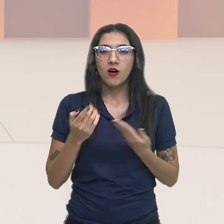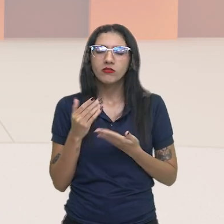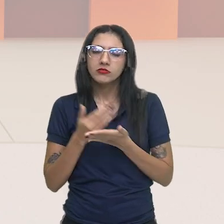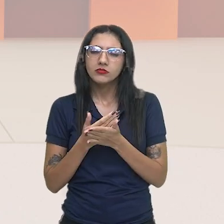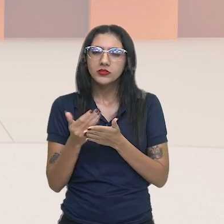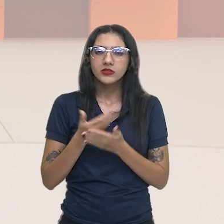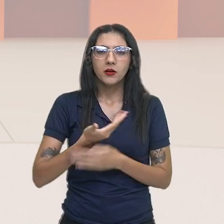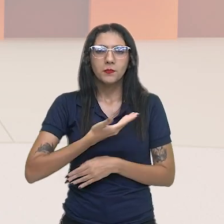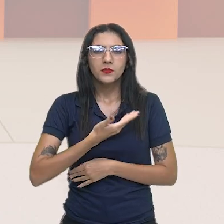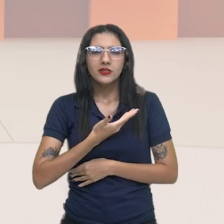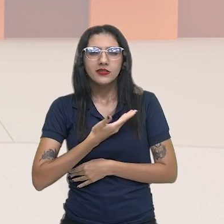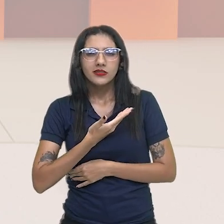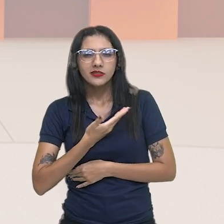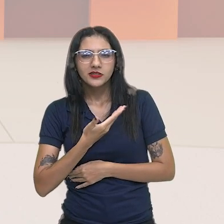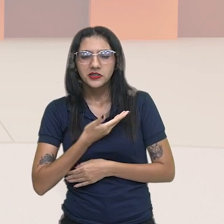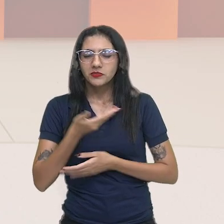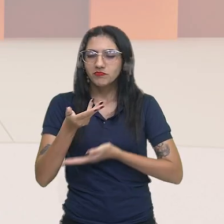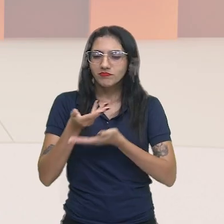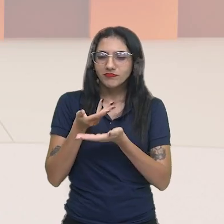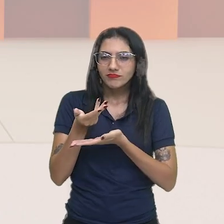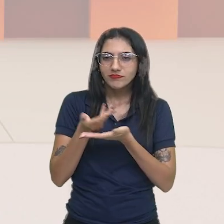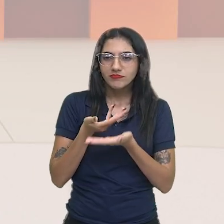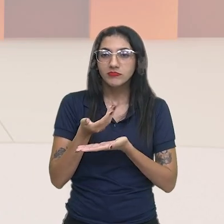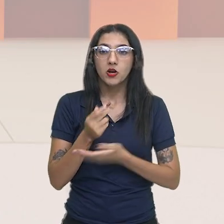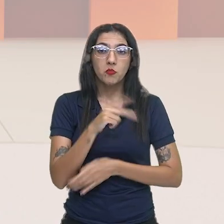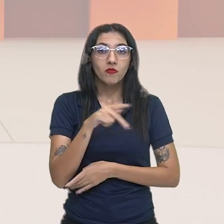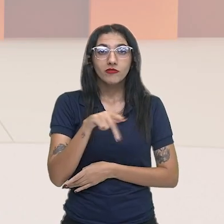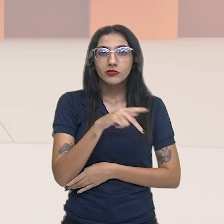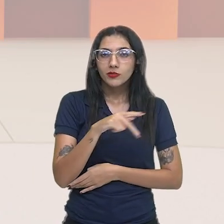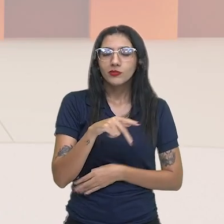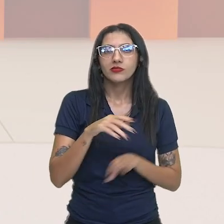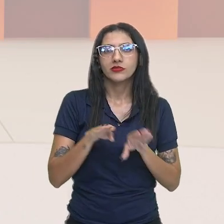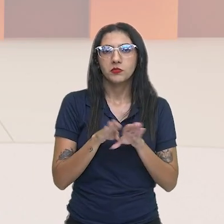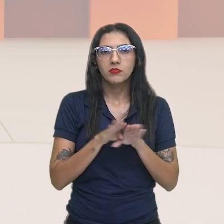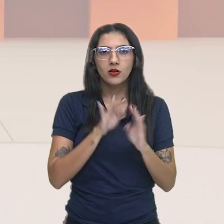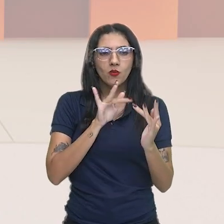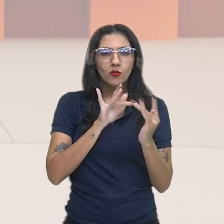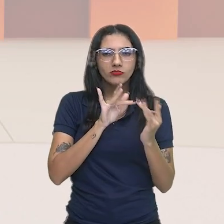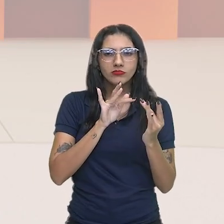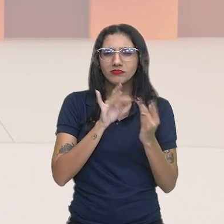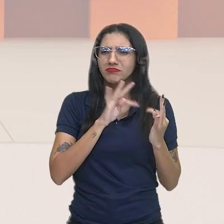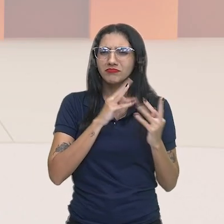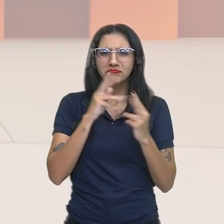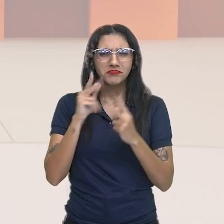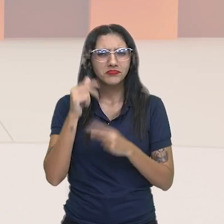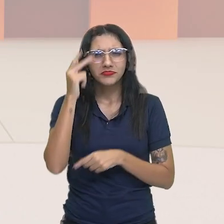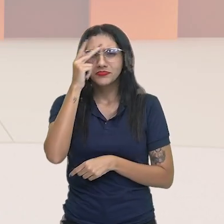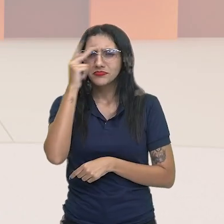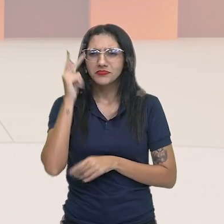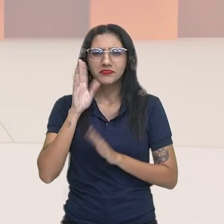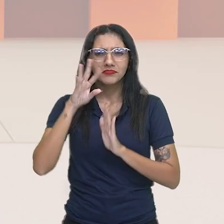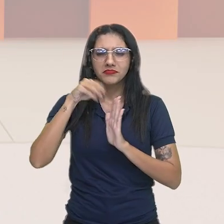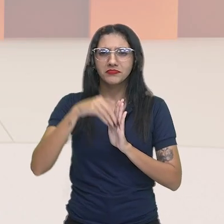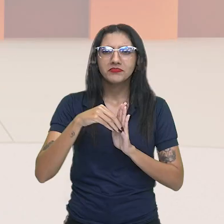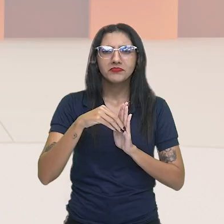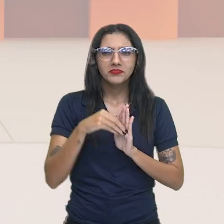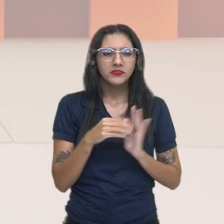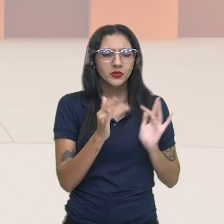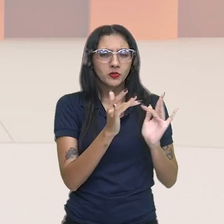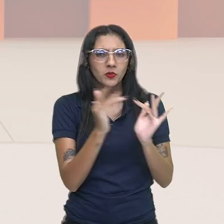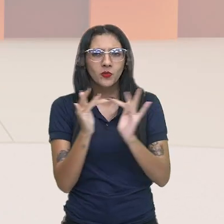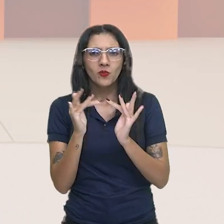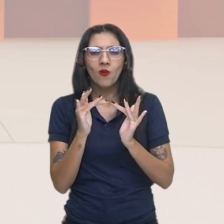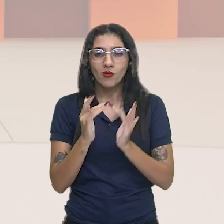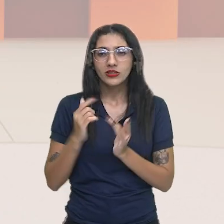amizade com os colegas de turma, com os professores, com o pessoal da escola, com todo o corpo,